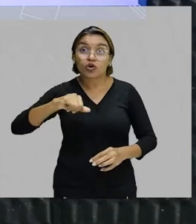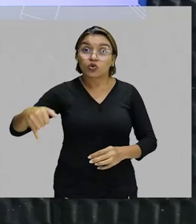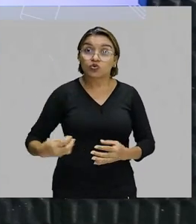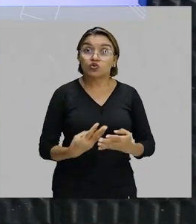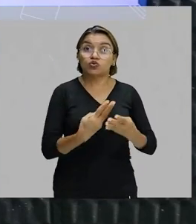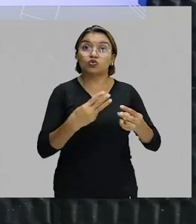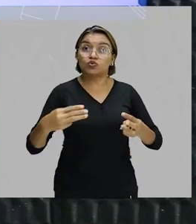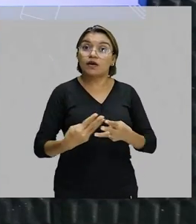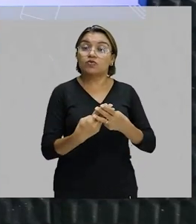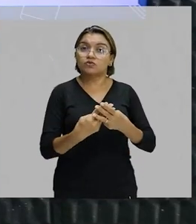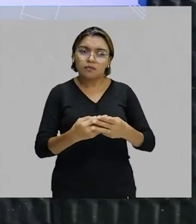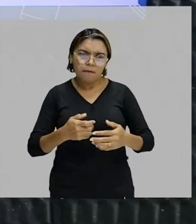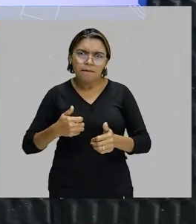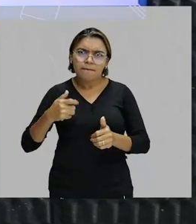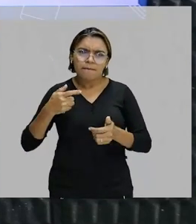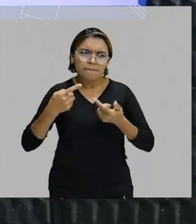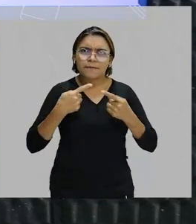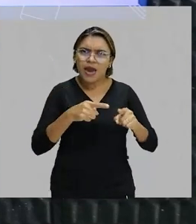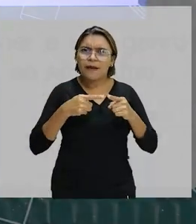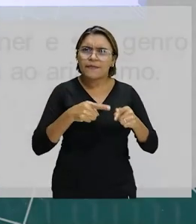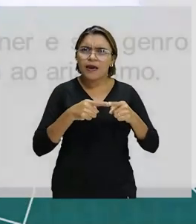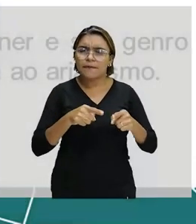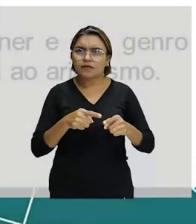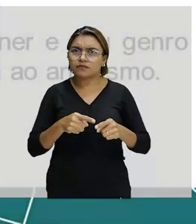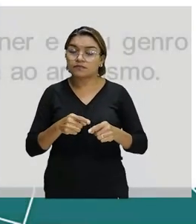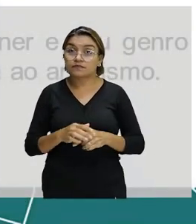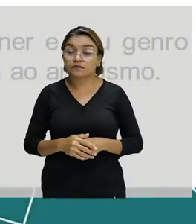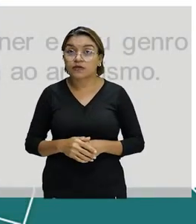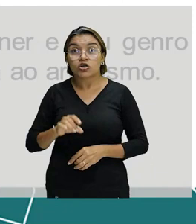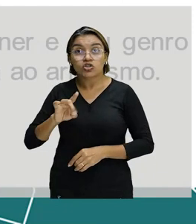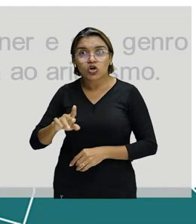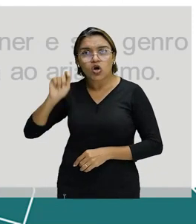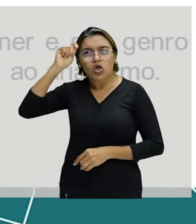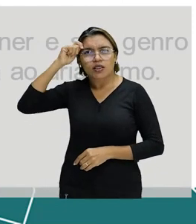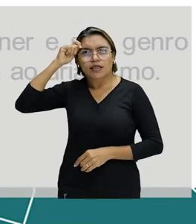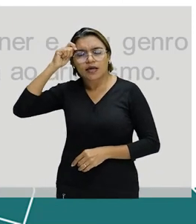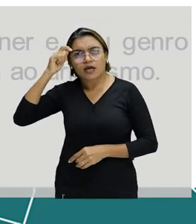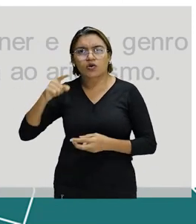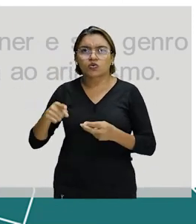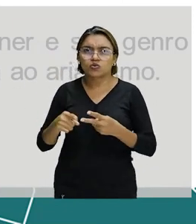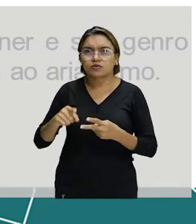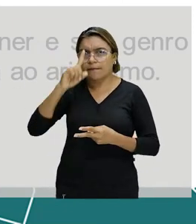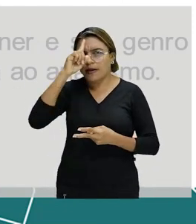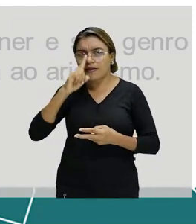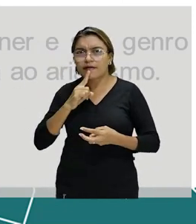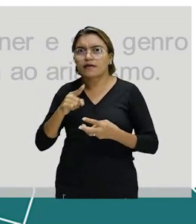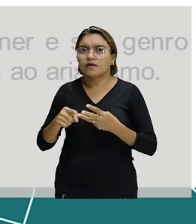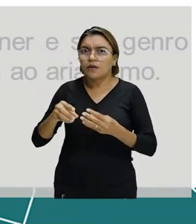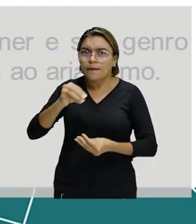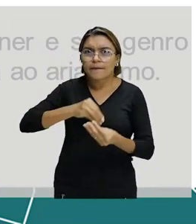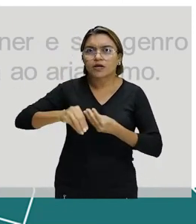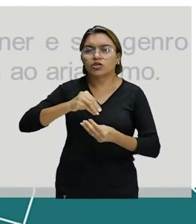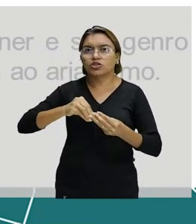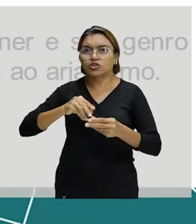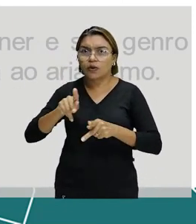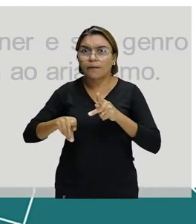entendendo a relação com o nazismo aí beleza não só os negros amarelos e mestiços compunham